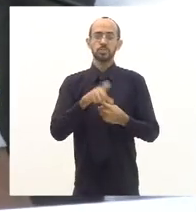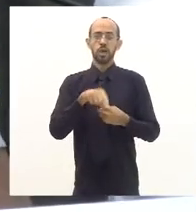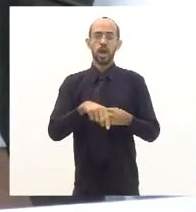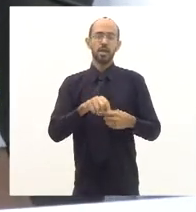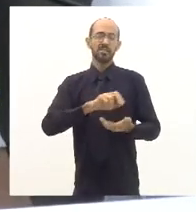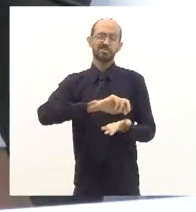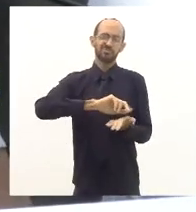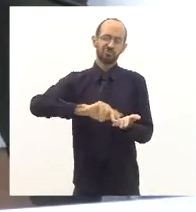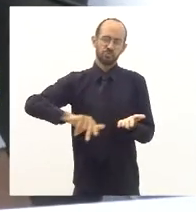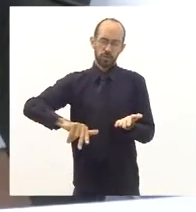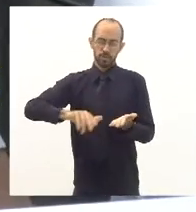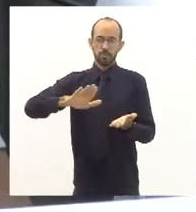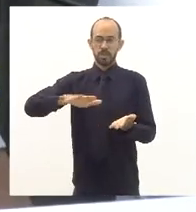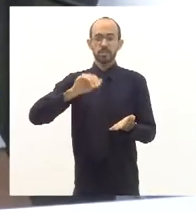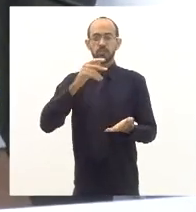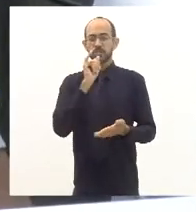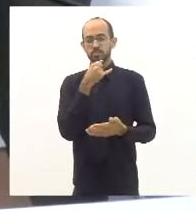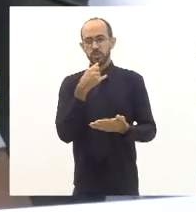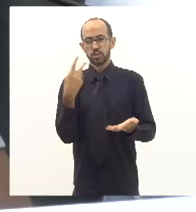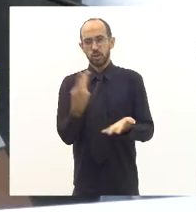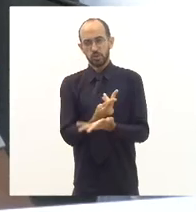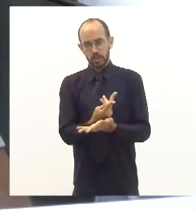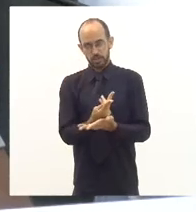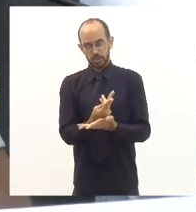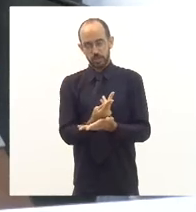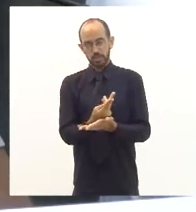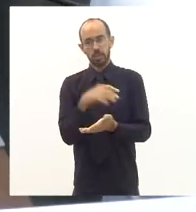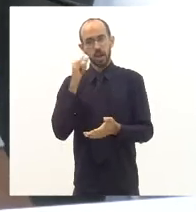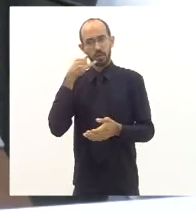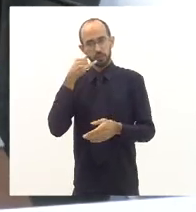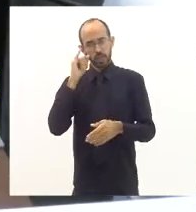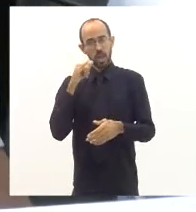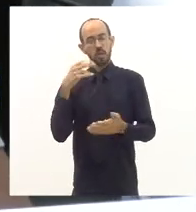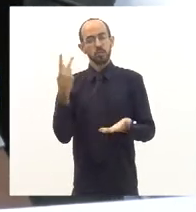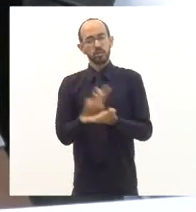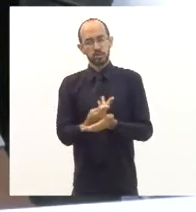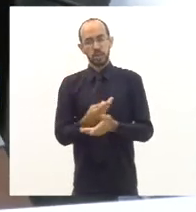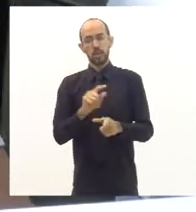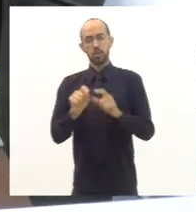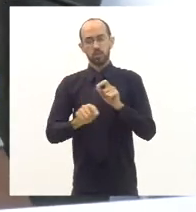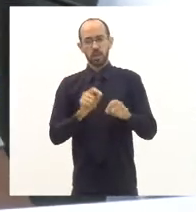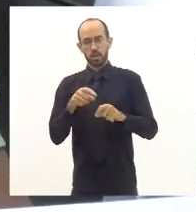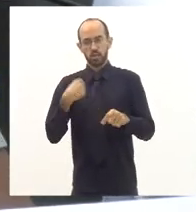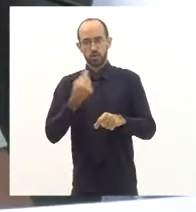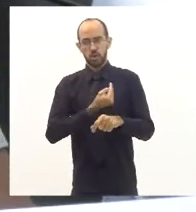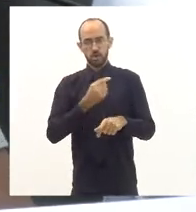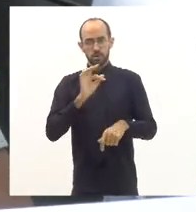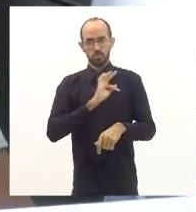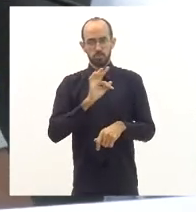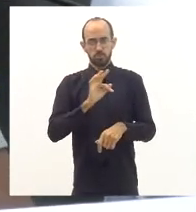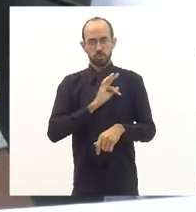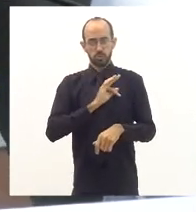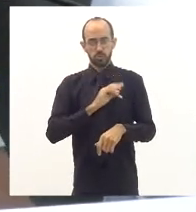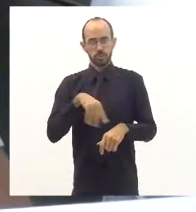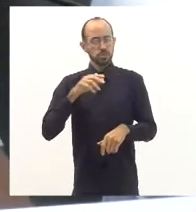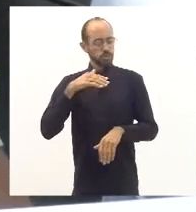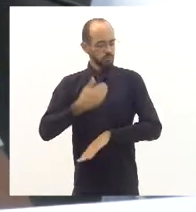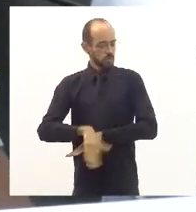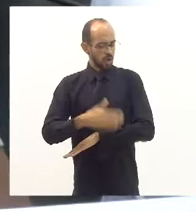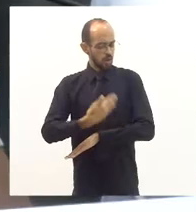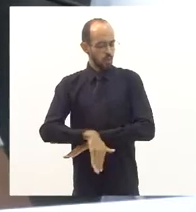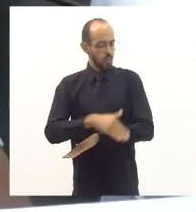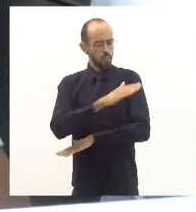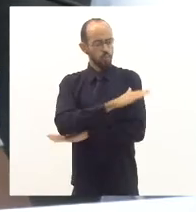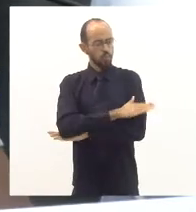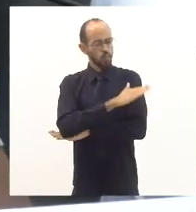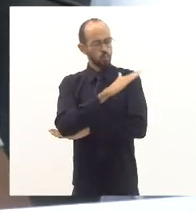isso ainda acontece. E, para evitar que isso aconteça, nós, da Polícia Militar, estamos na rua 24 horas por